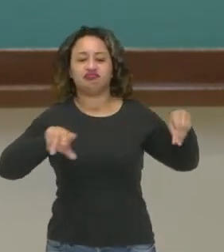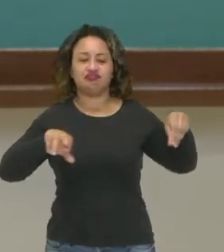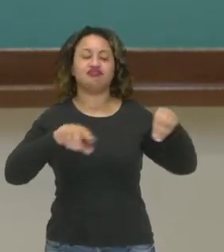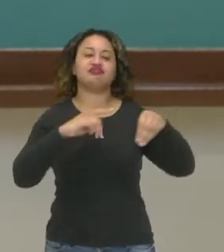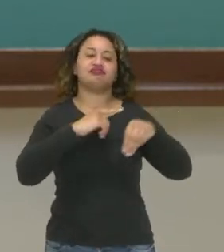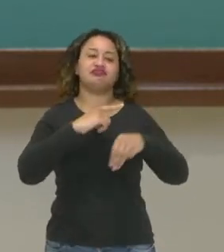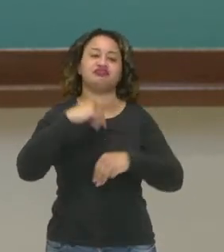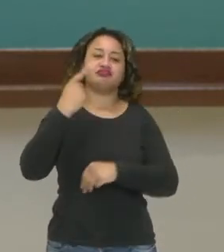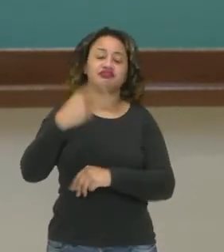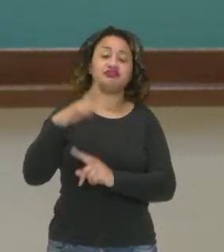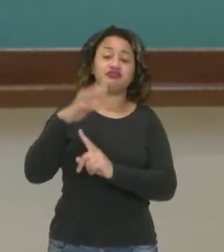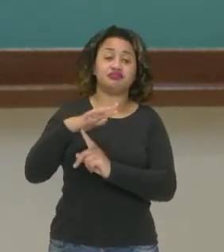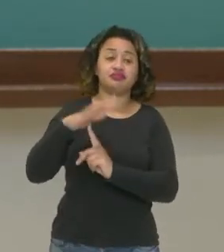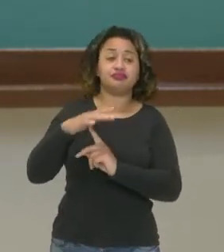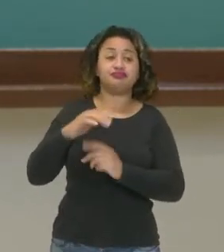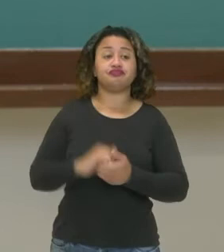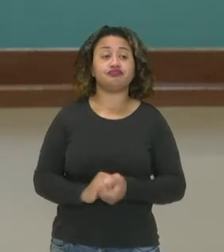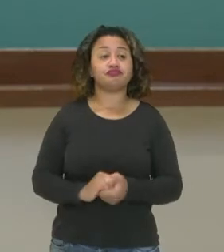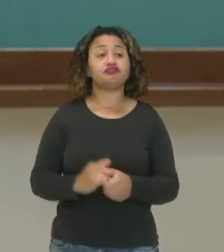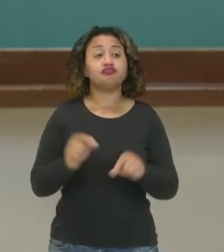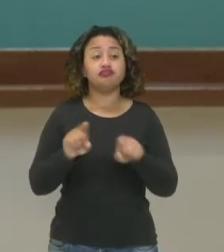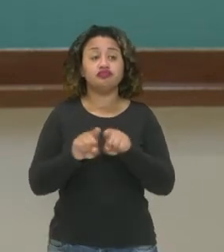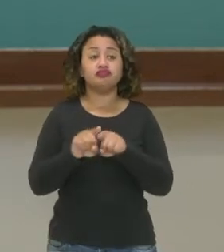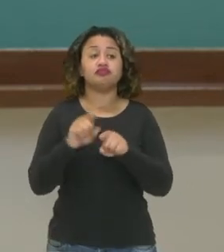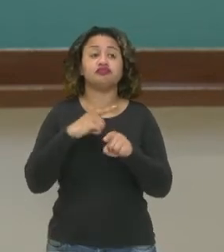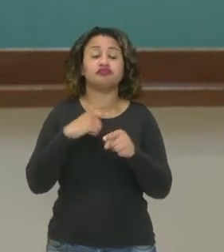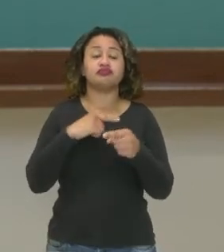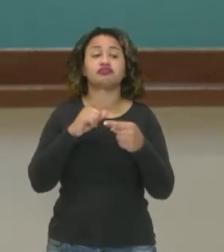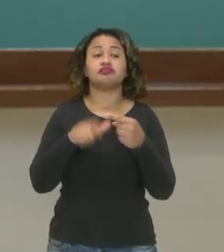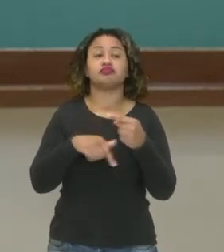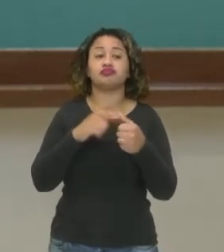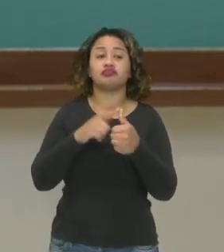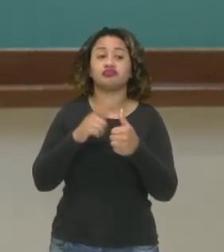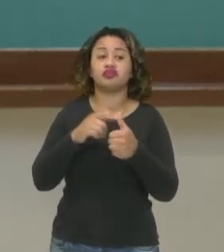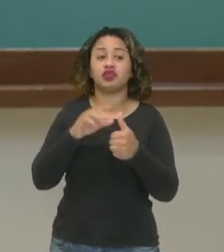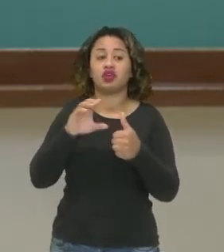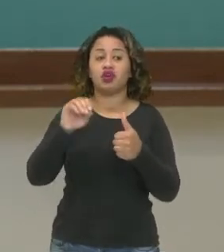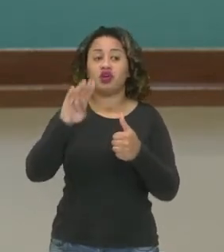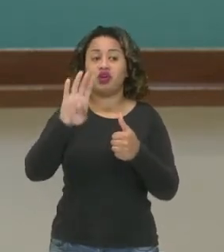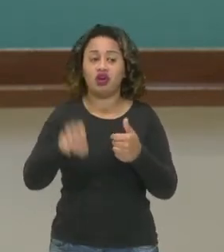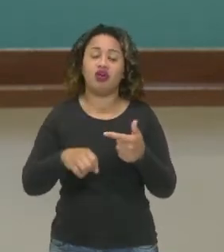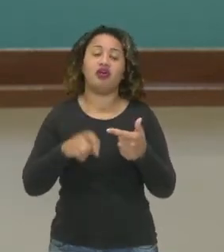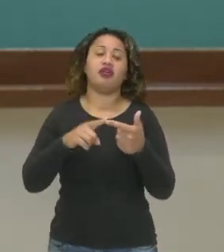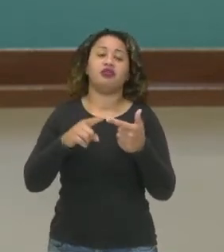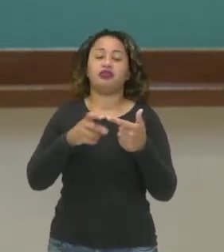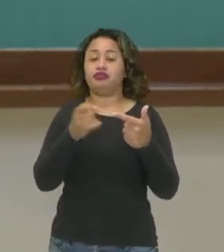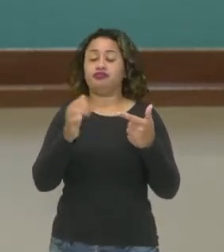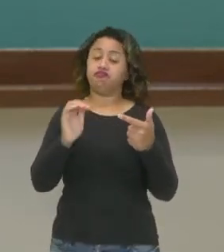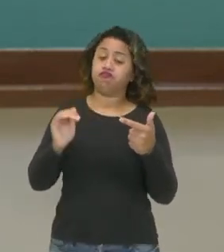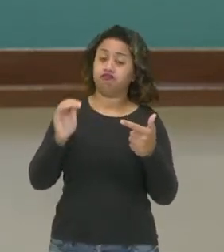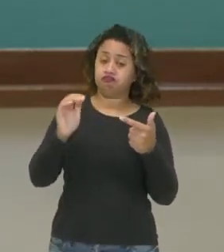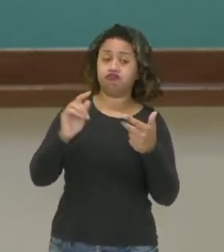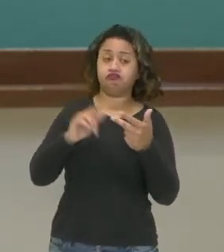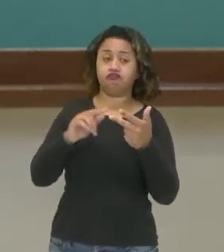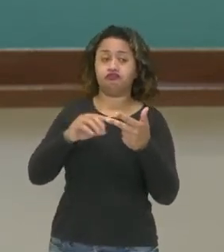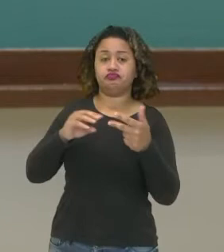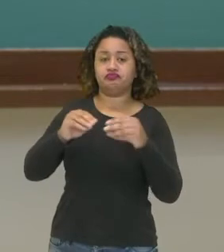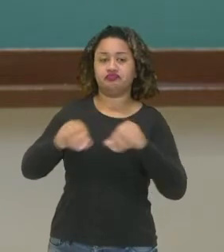no Paraná. Dentre elas, nós temos o cobre, nós temos aí minerais nobres, né?